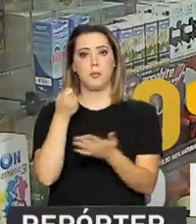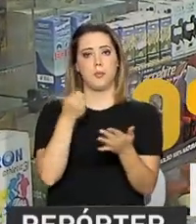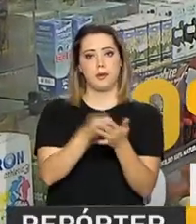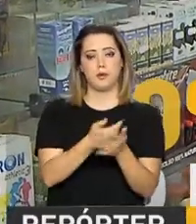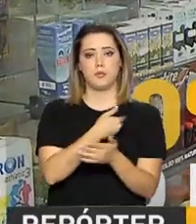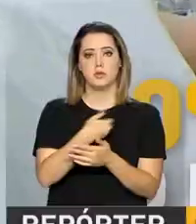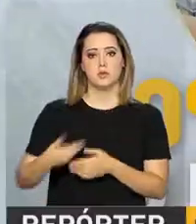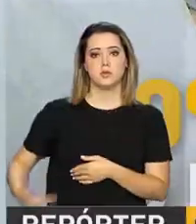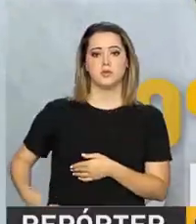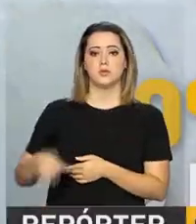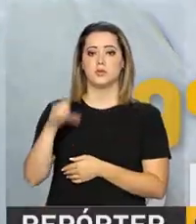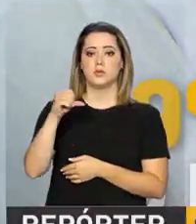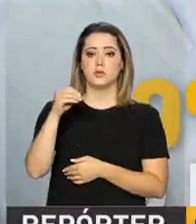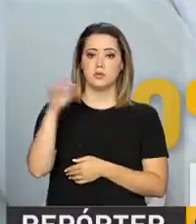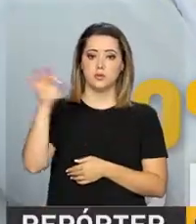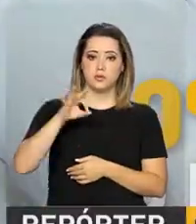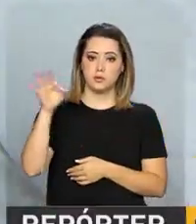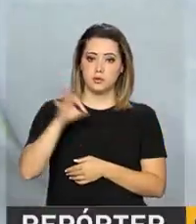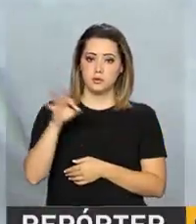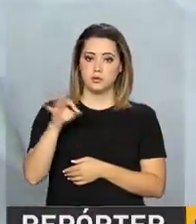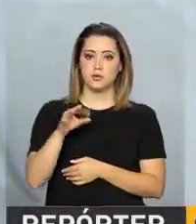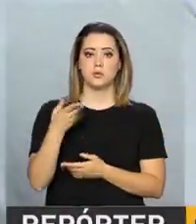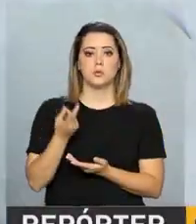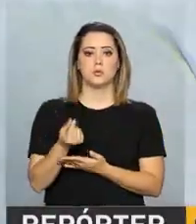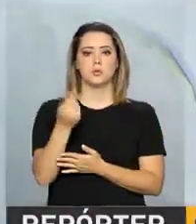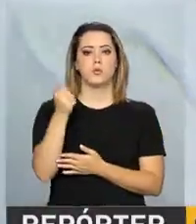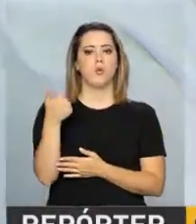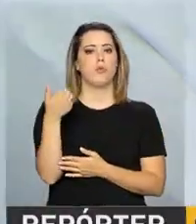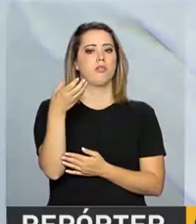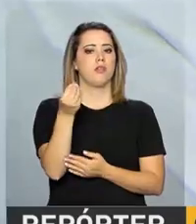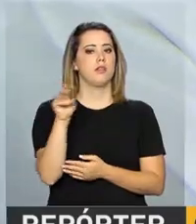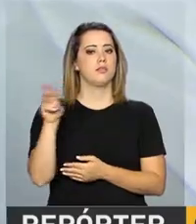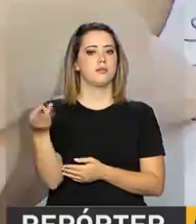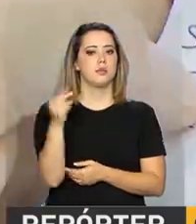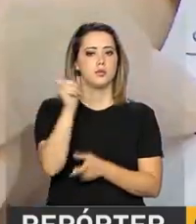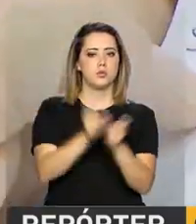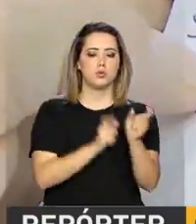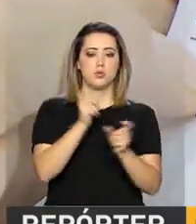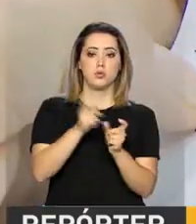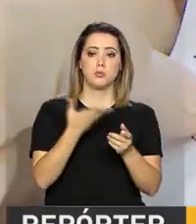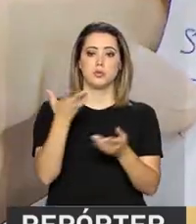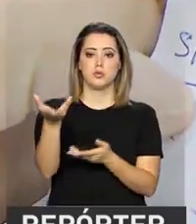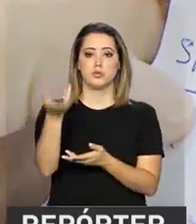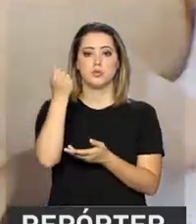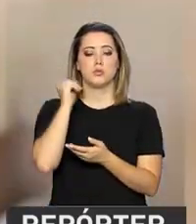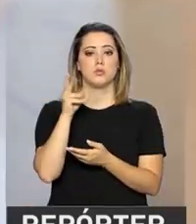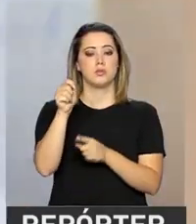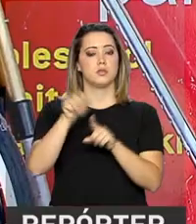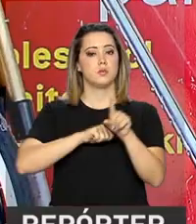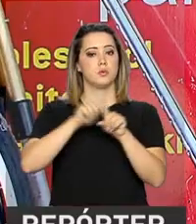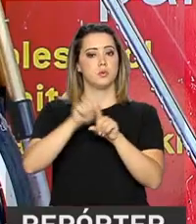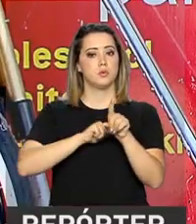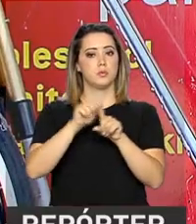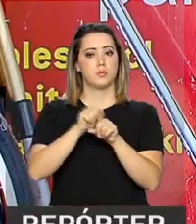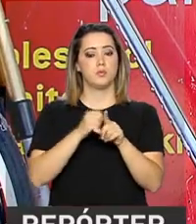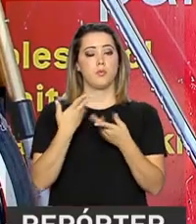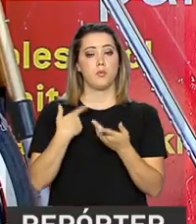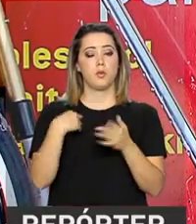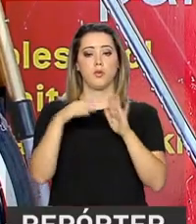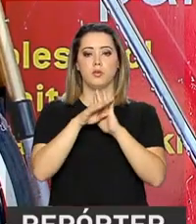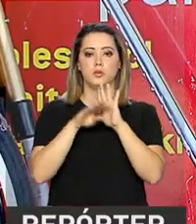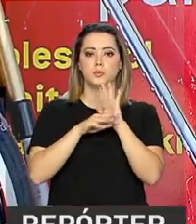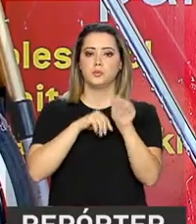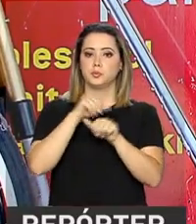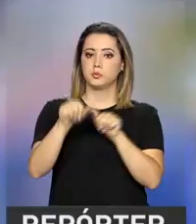90% do preço são quase 10 milhões de pessoas atendidas por mês e o programa foi